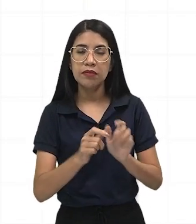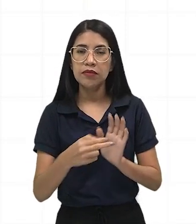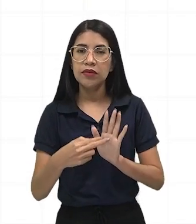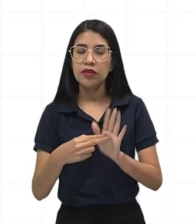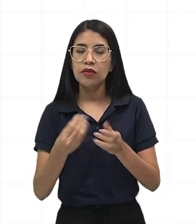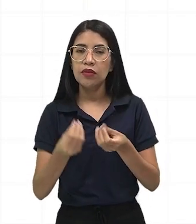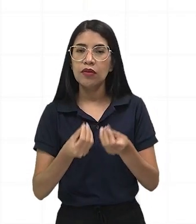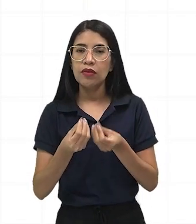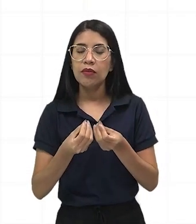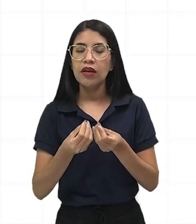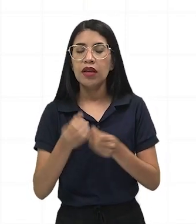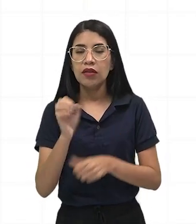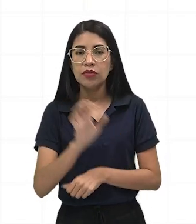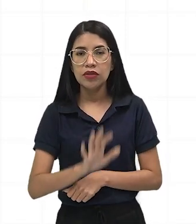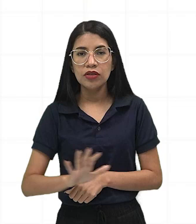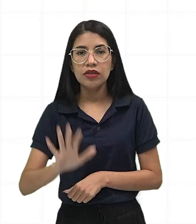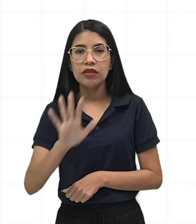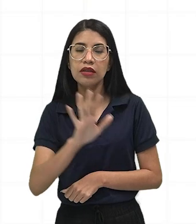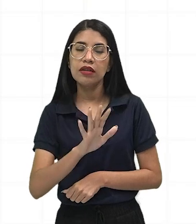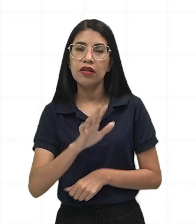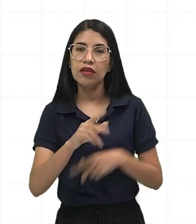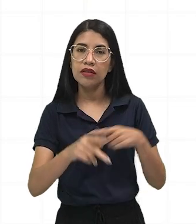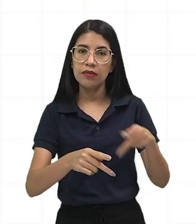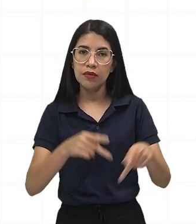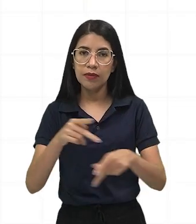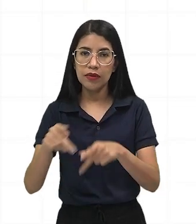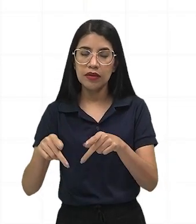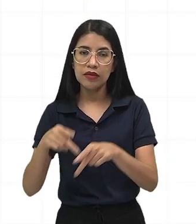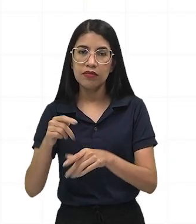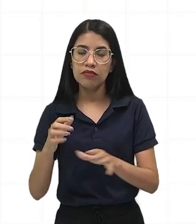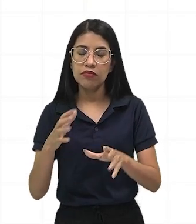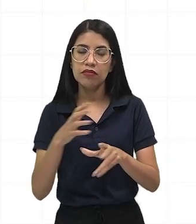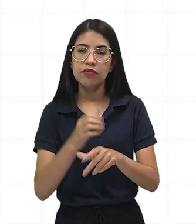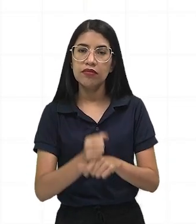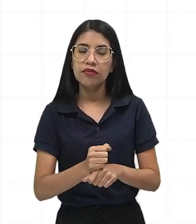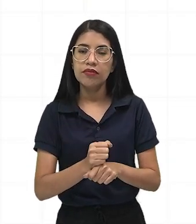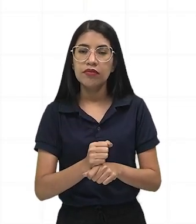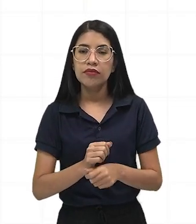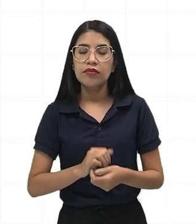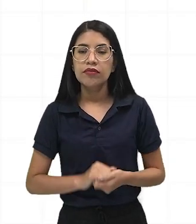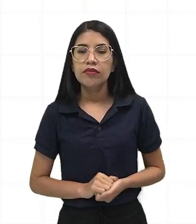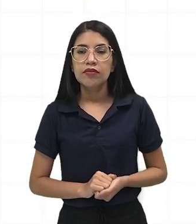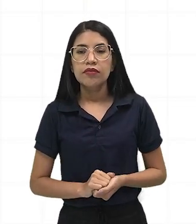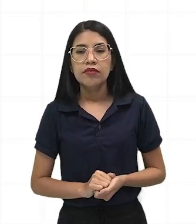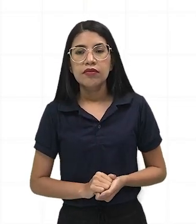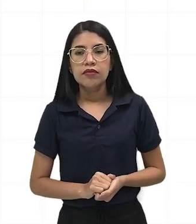fosse toda a população da pesquisa,